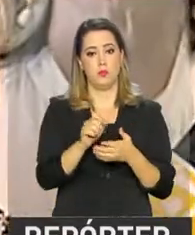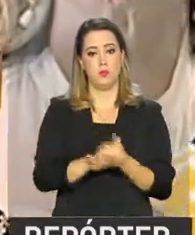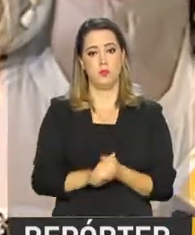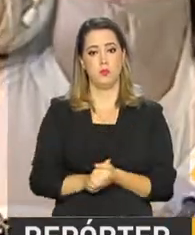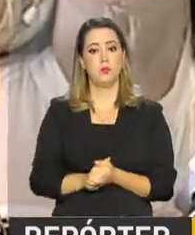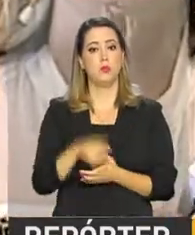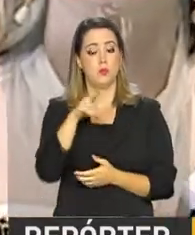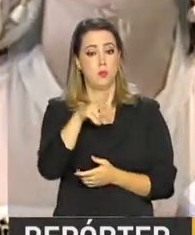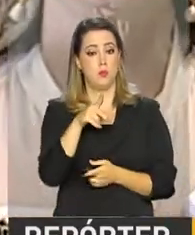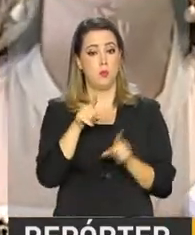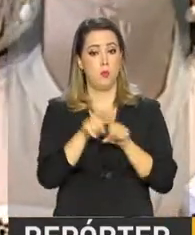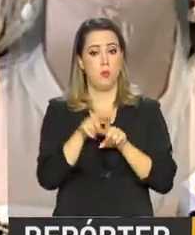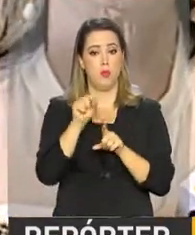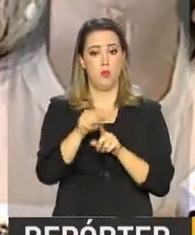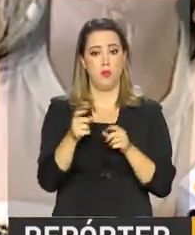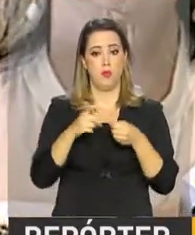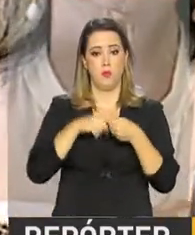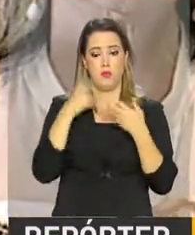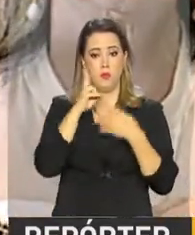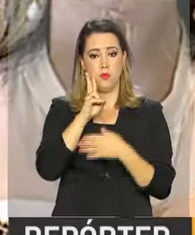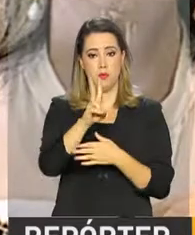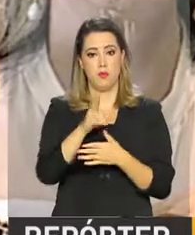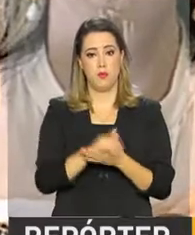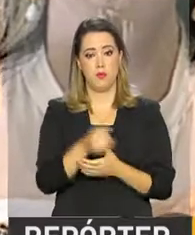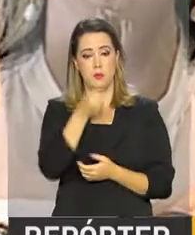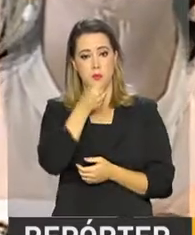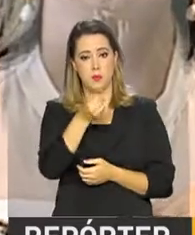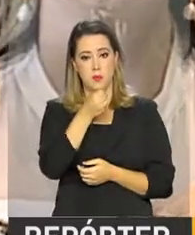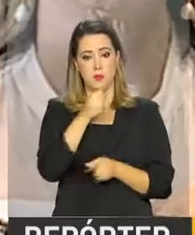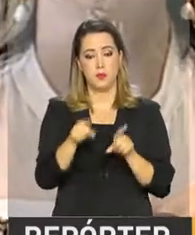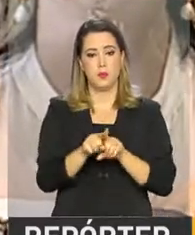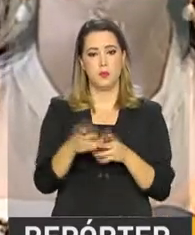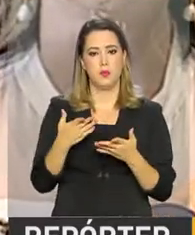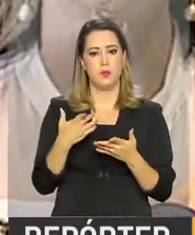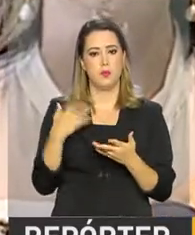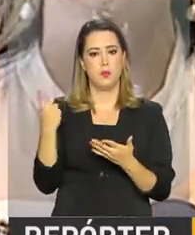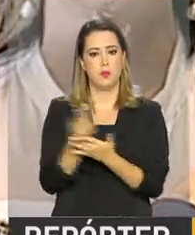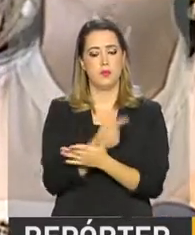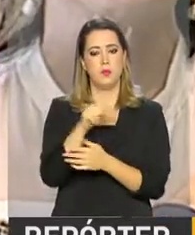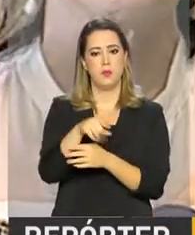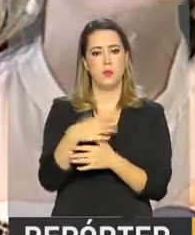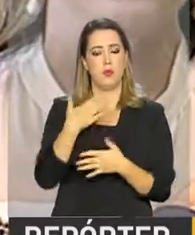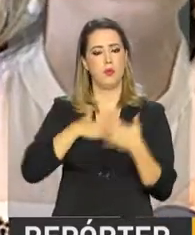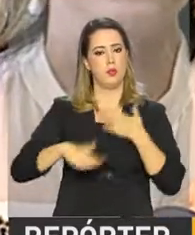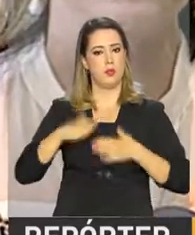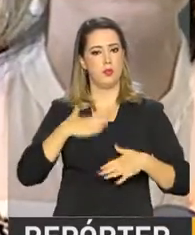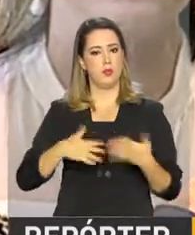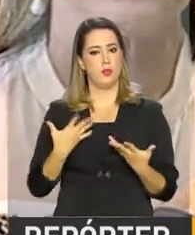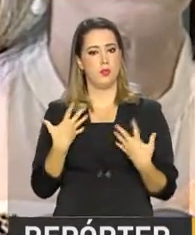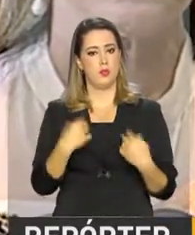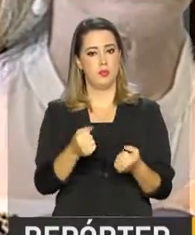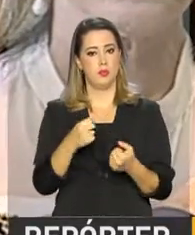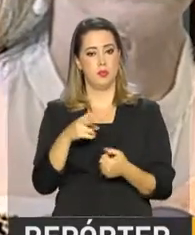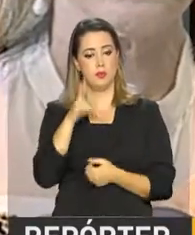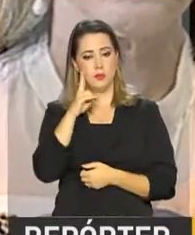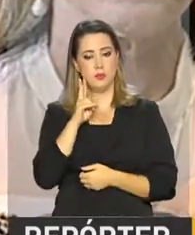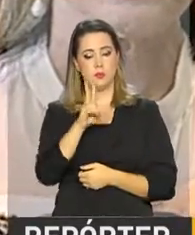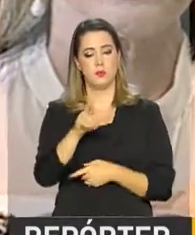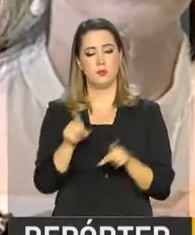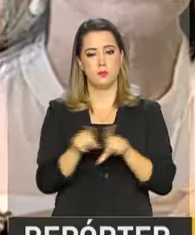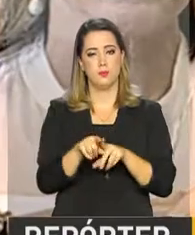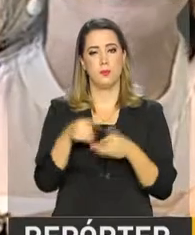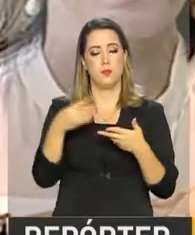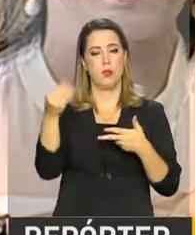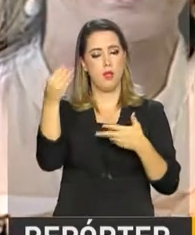Teixeira, o INEP, em Brasília. Vamos acompanhar um quebra-queixo. Transcorreu com absoluta tranquilidade e eu acho que